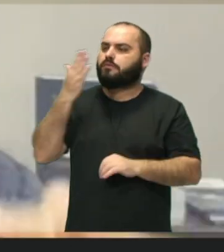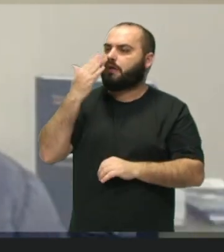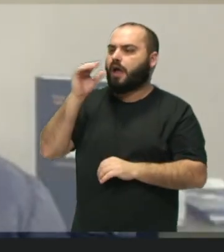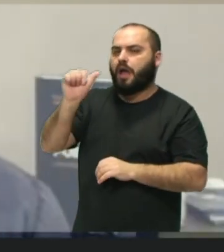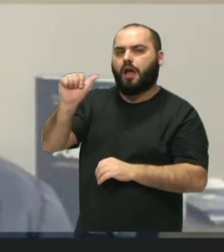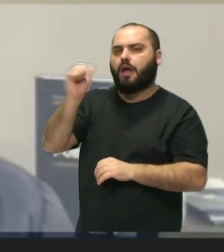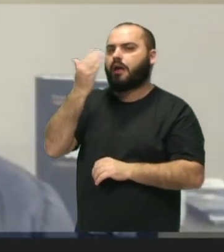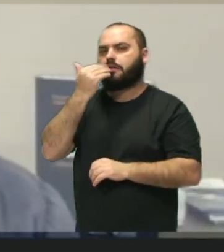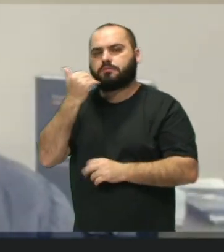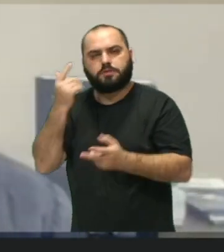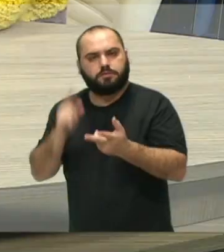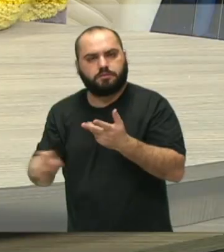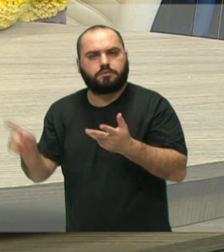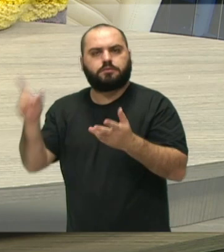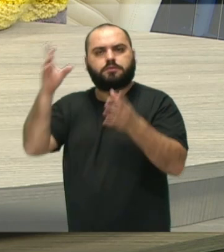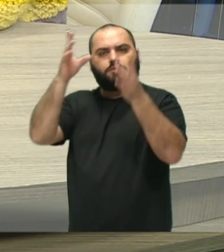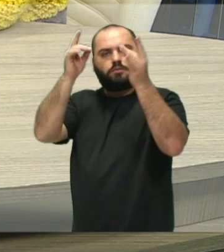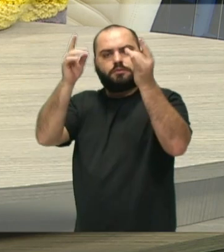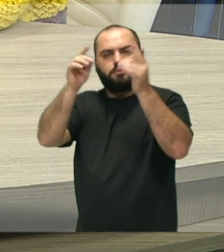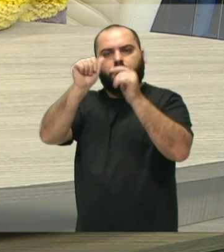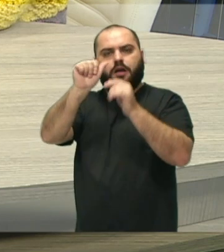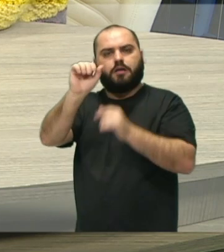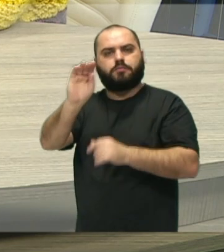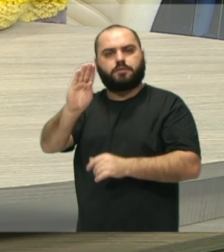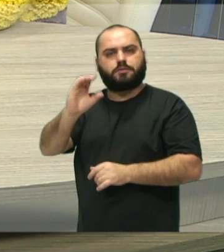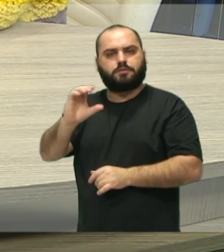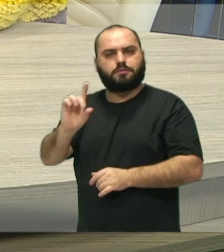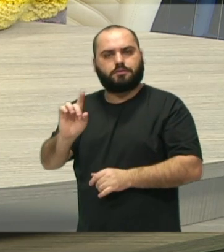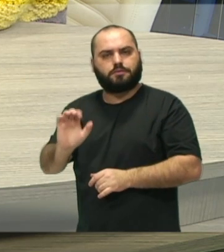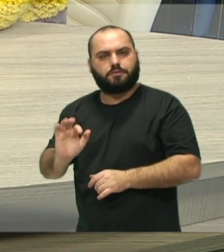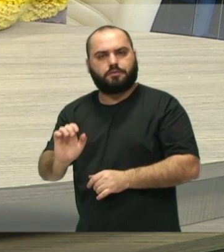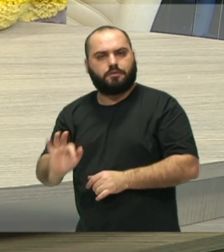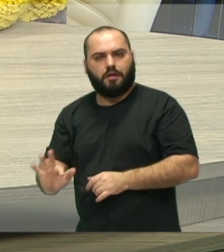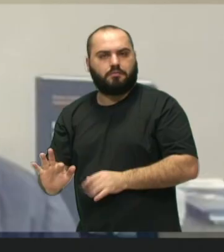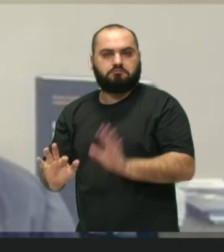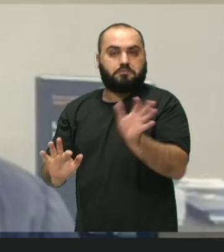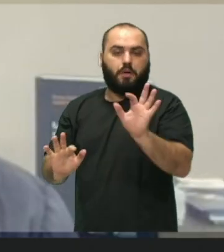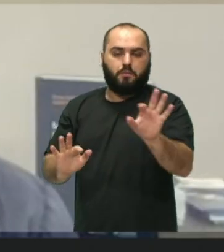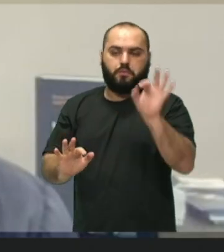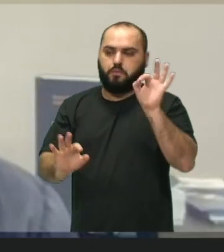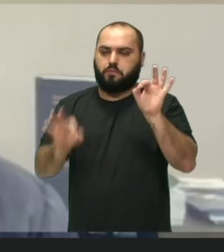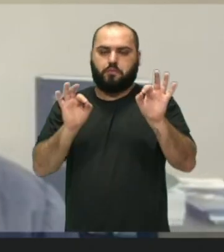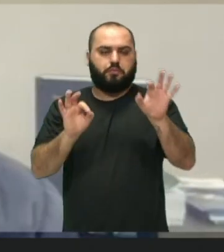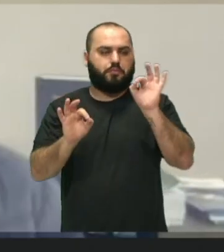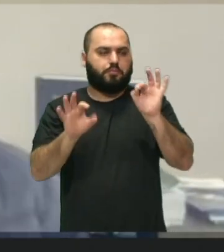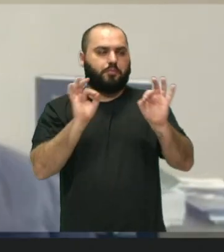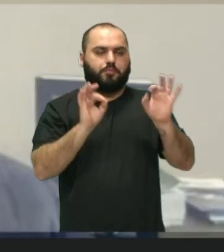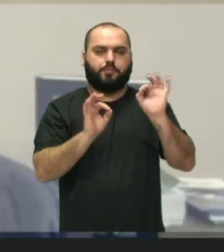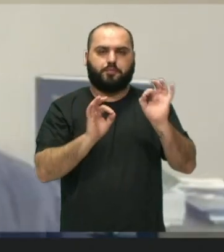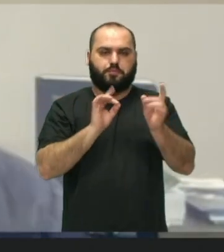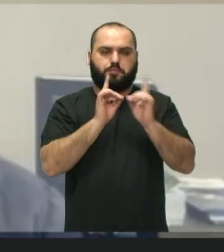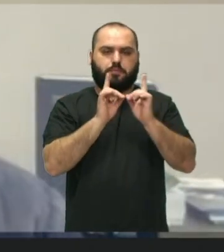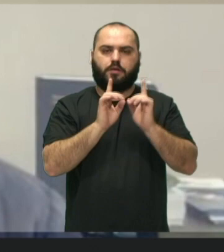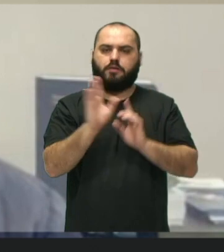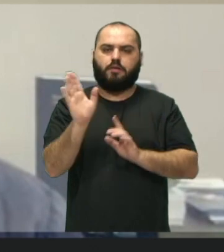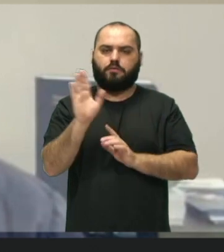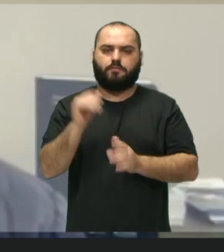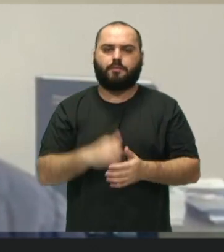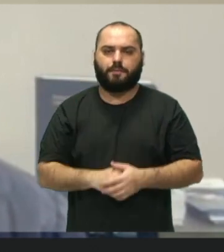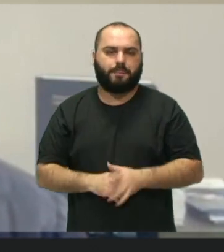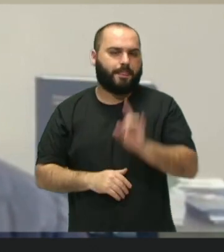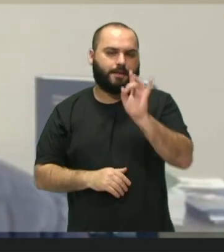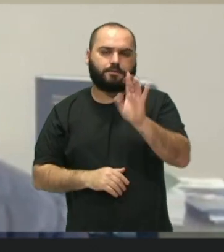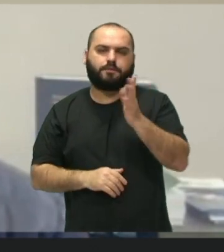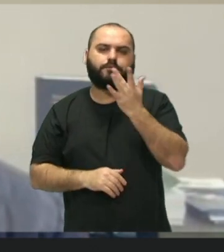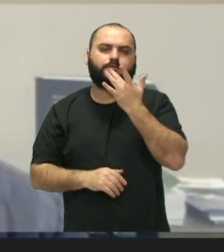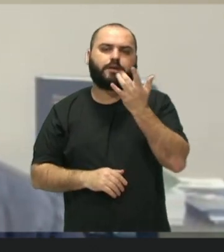trazendo para que a gente pudesse ter uma sequência aí, mas digamos que não foi uma ordem seguida tecnicamente aí, realmente foi apenas uma